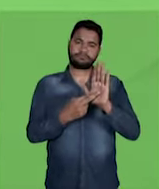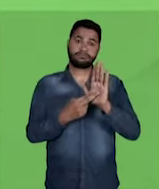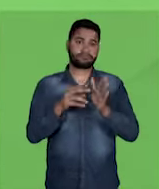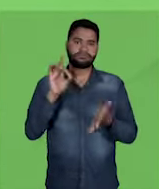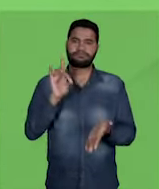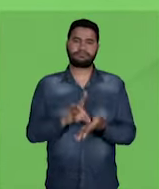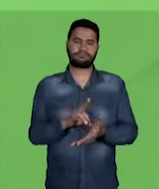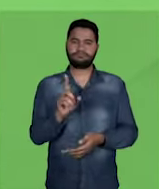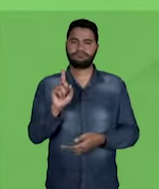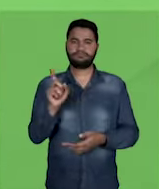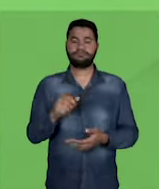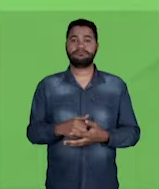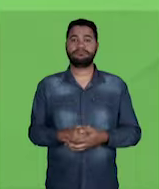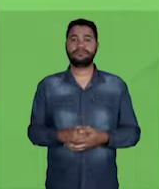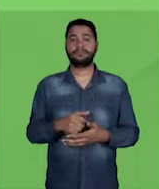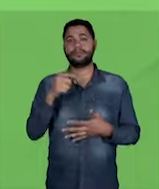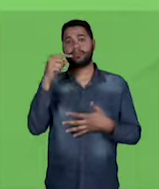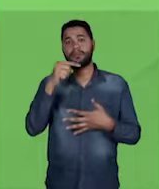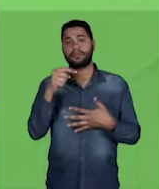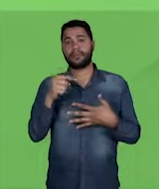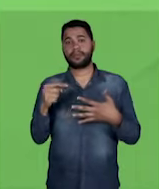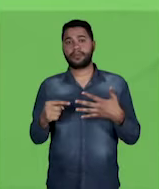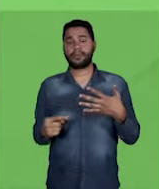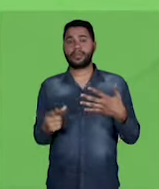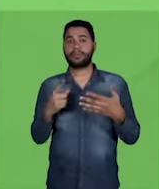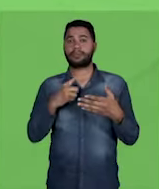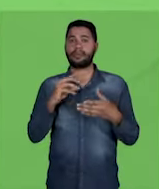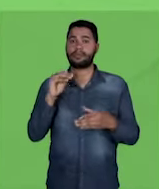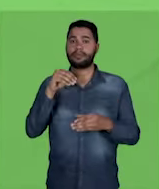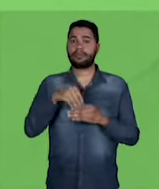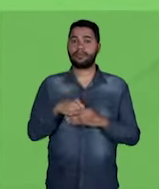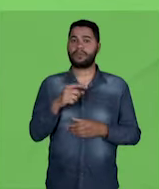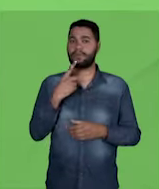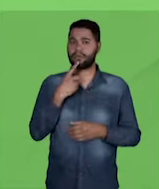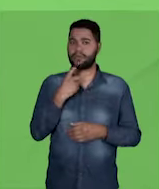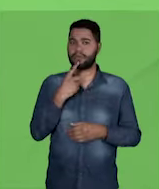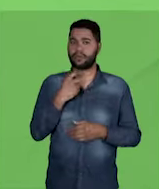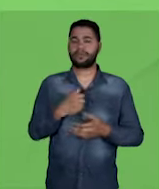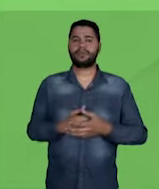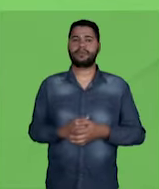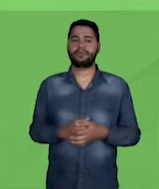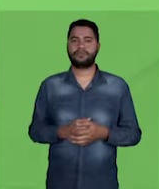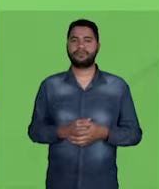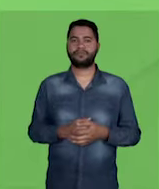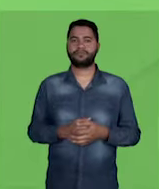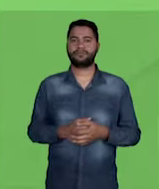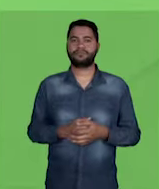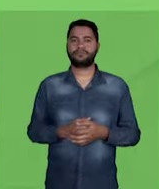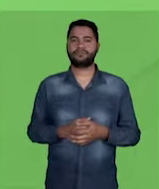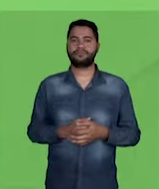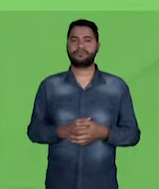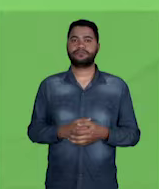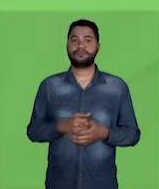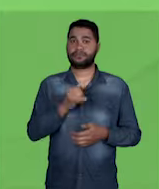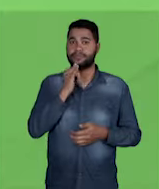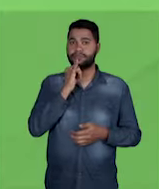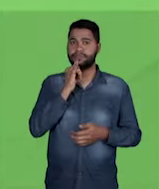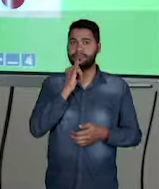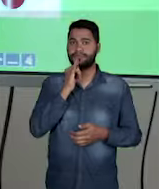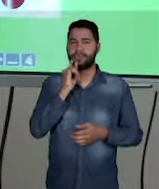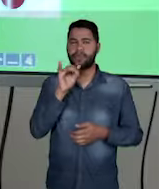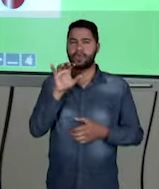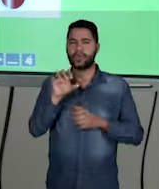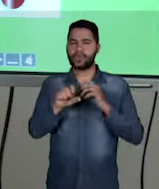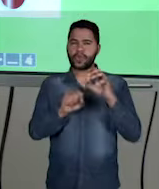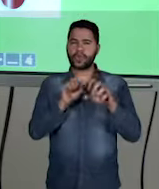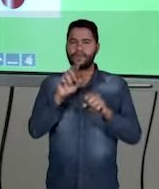real, dos compostos que tem dentro desse sangue. Então, nós vamos ter, quando eu pego, faço a coleta, sabe quando